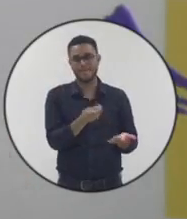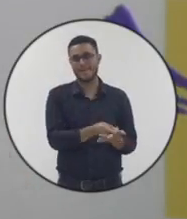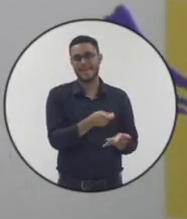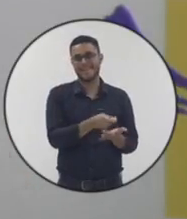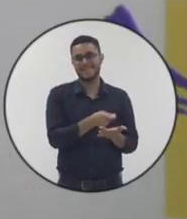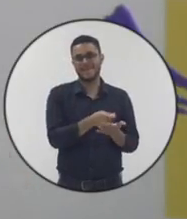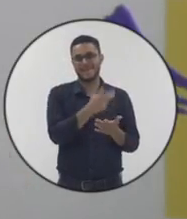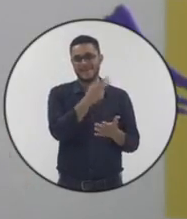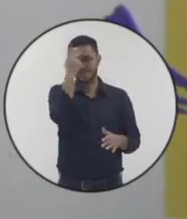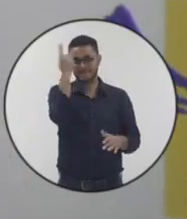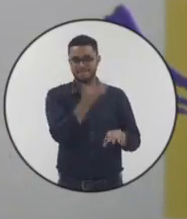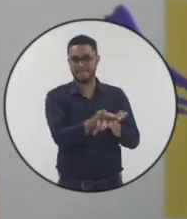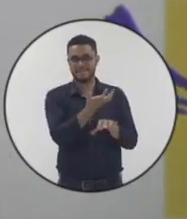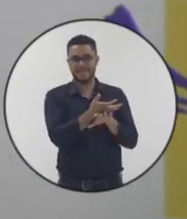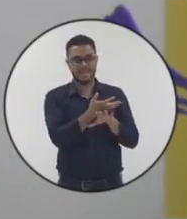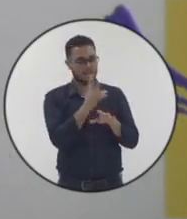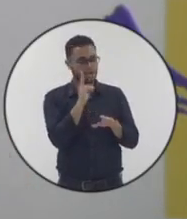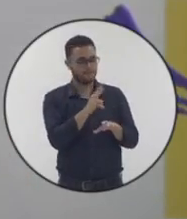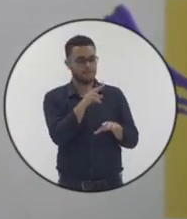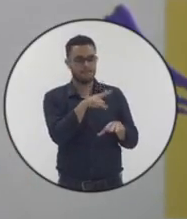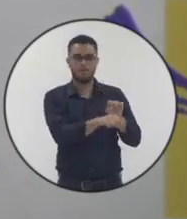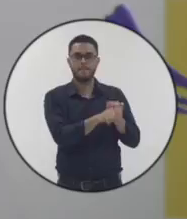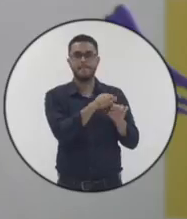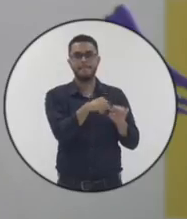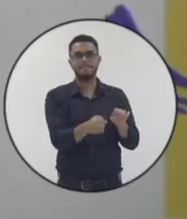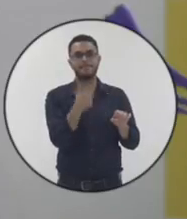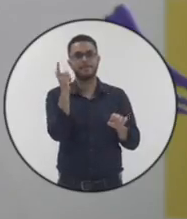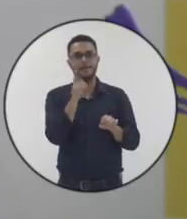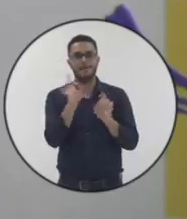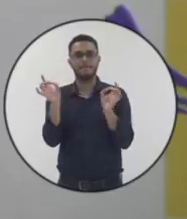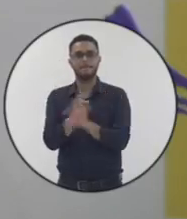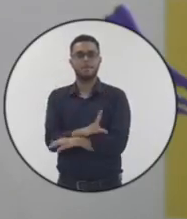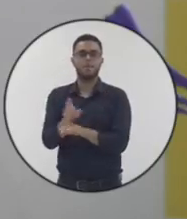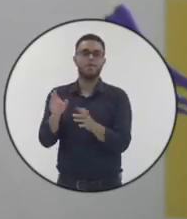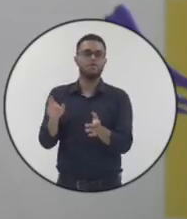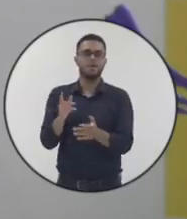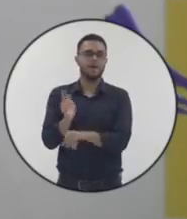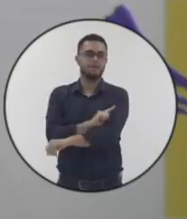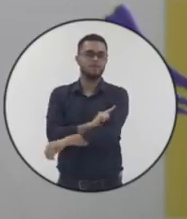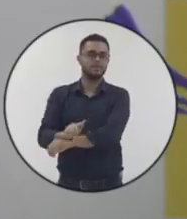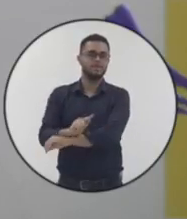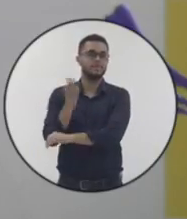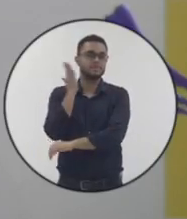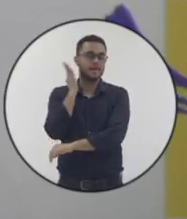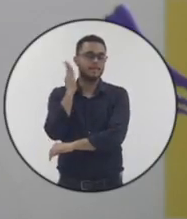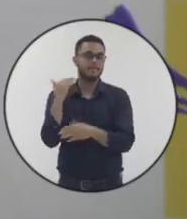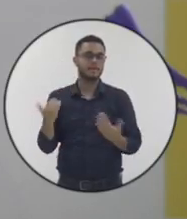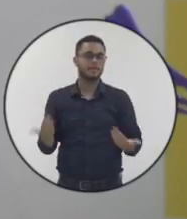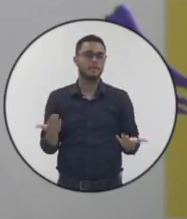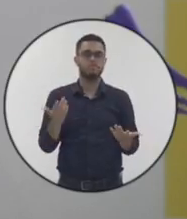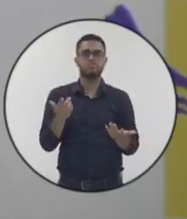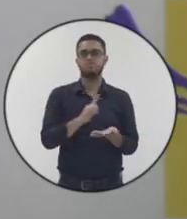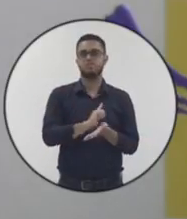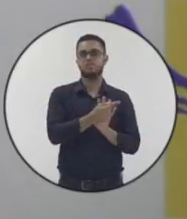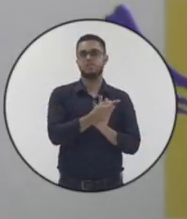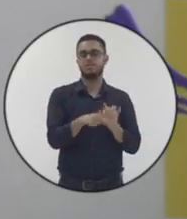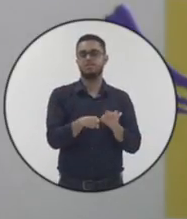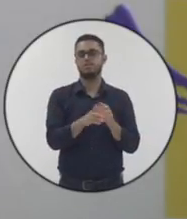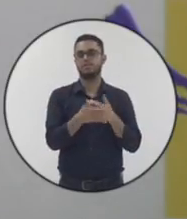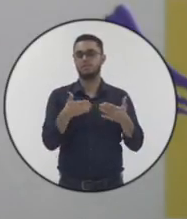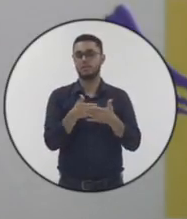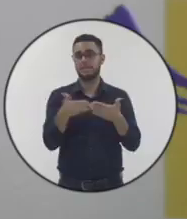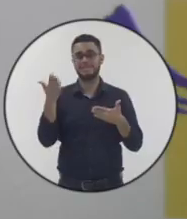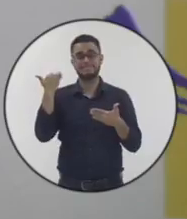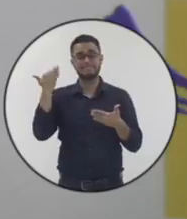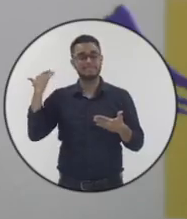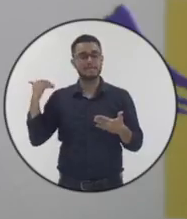psicologia termine seu momento formativo discutindo minimamente as questões de gênero e sexualidade. Lá atrás, nós já